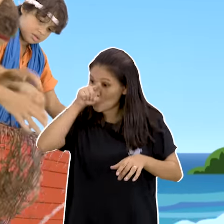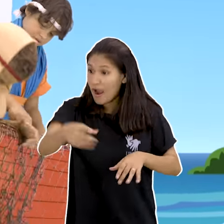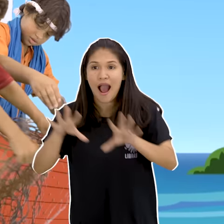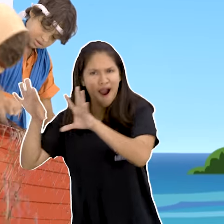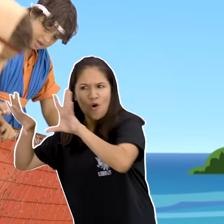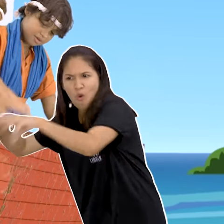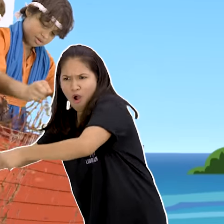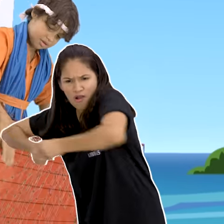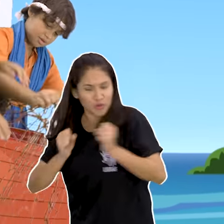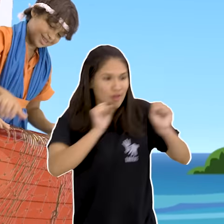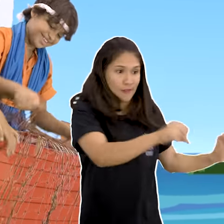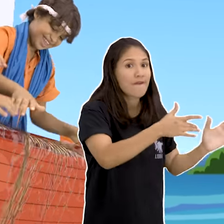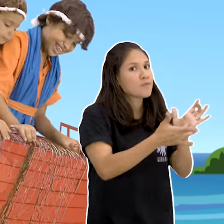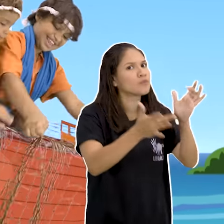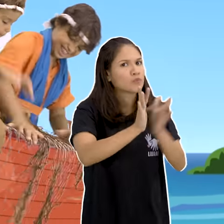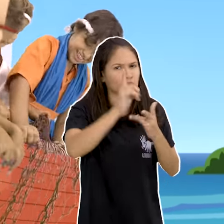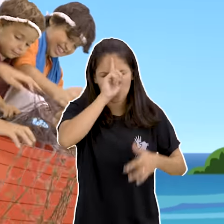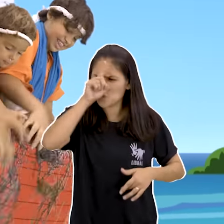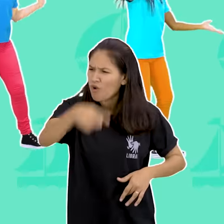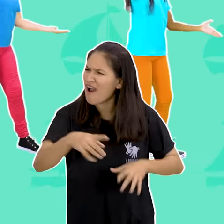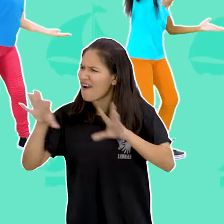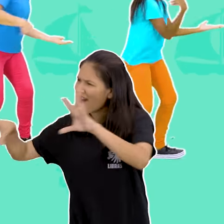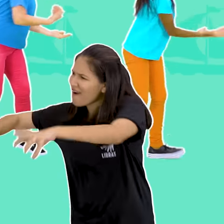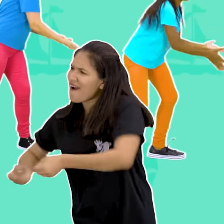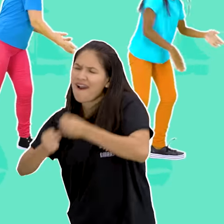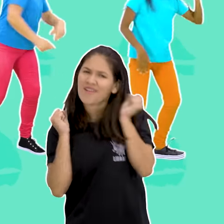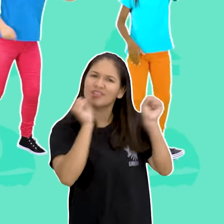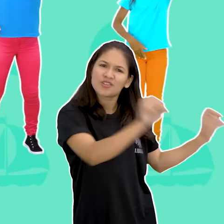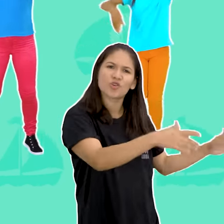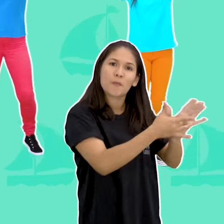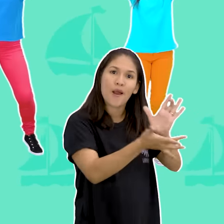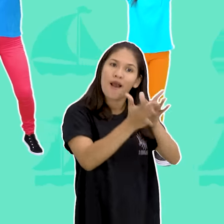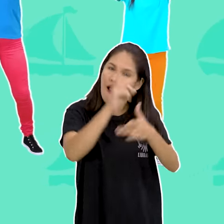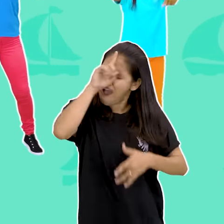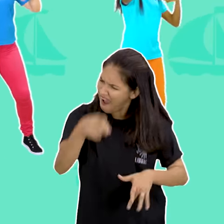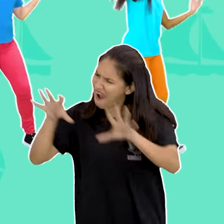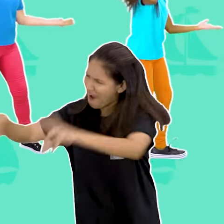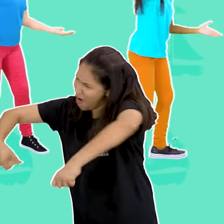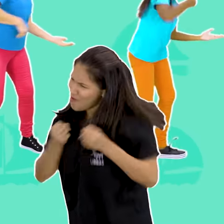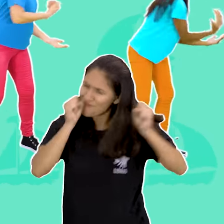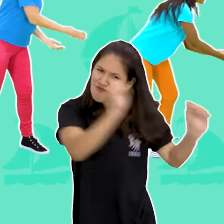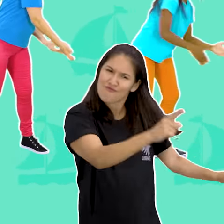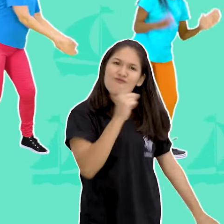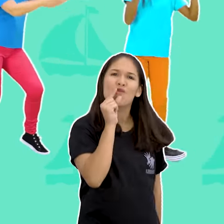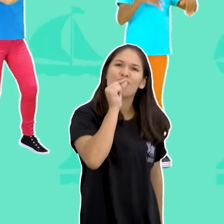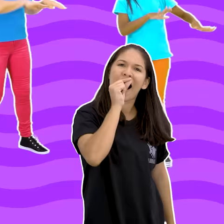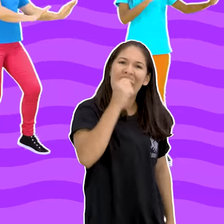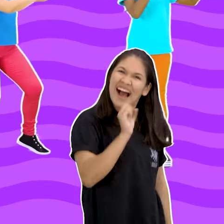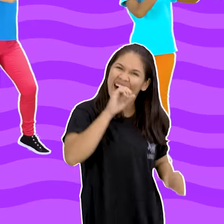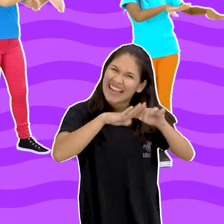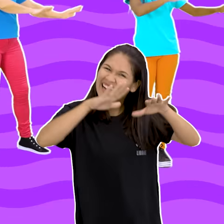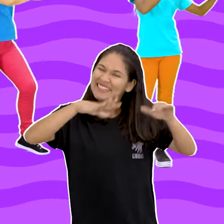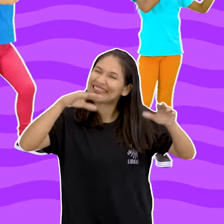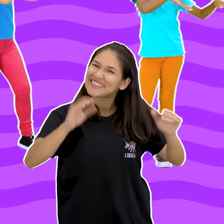mandou jogar do outro lado, Jesus mandou jogar do outro lado, Jesus mandou jogar do outro lado no